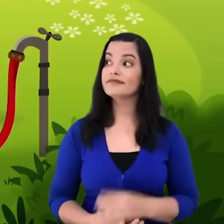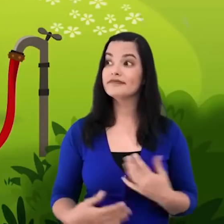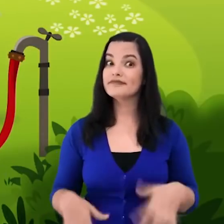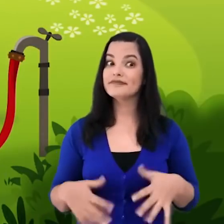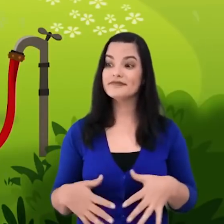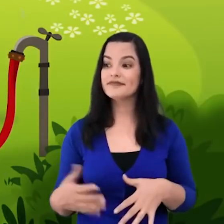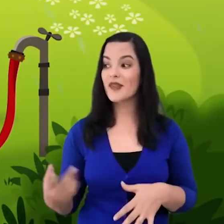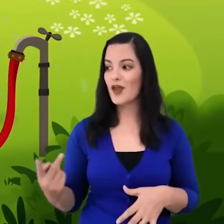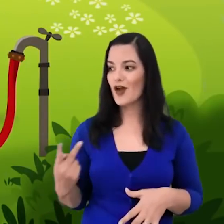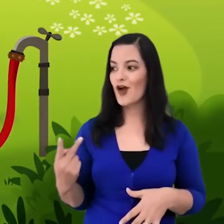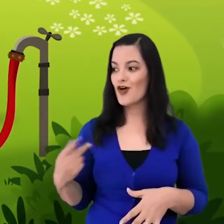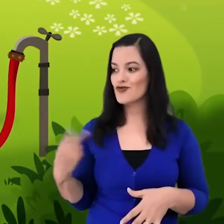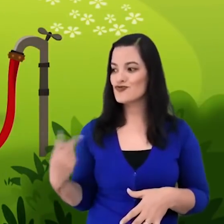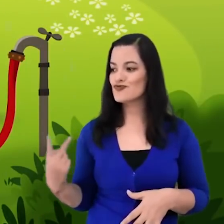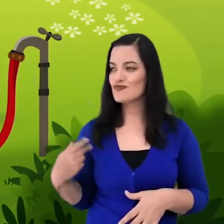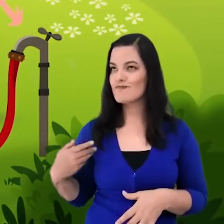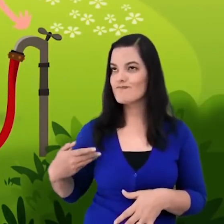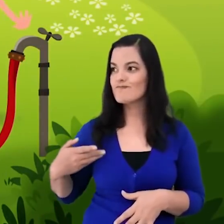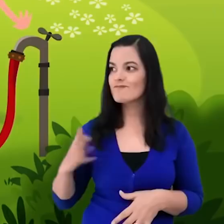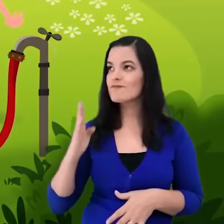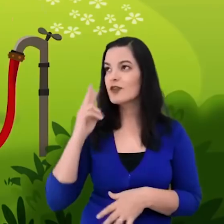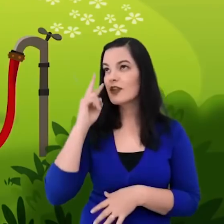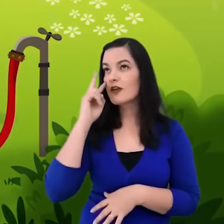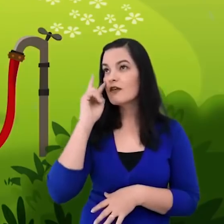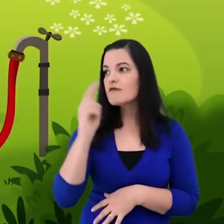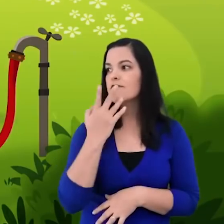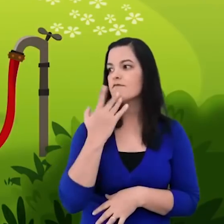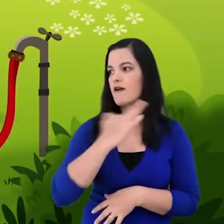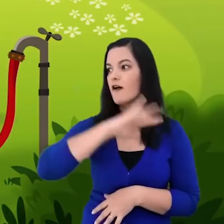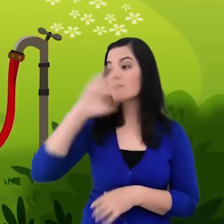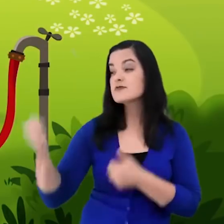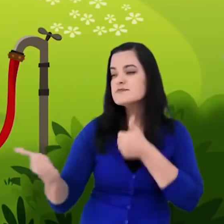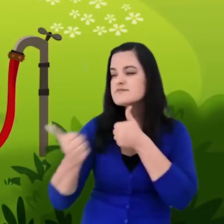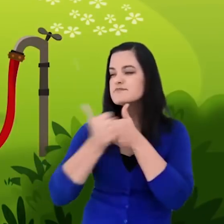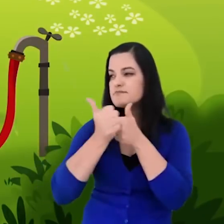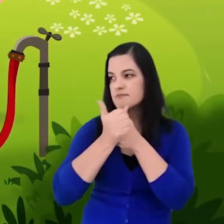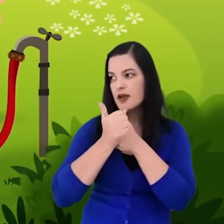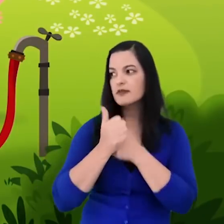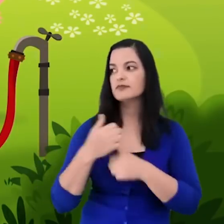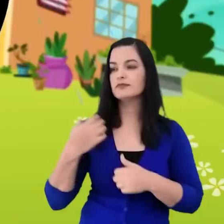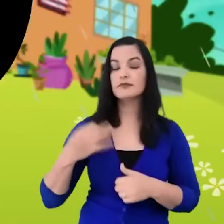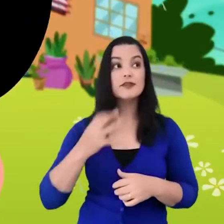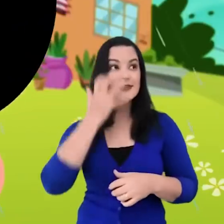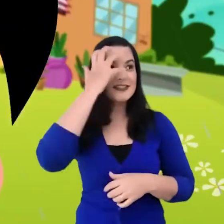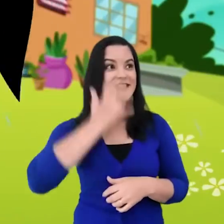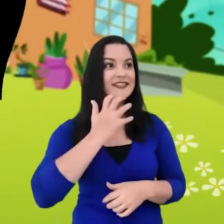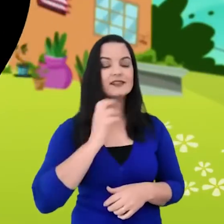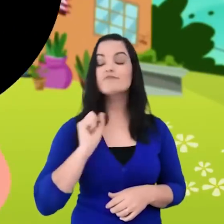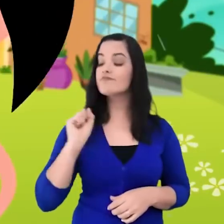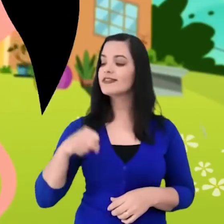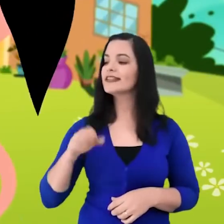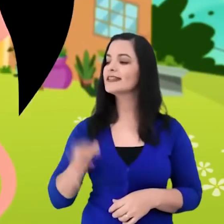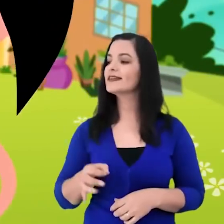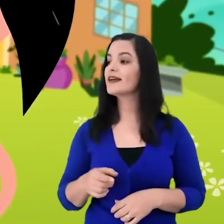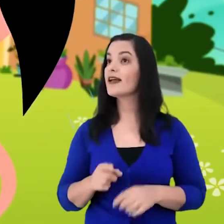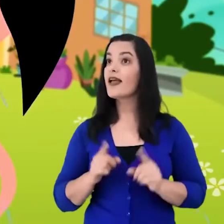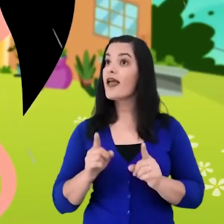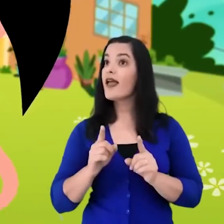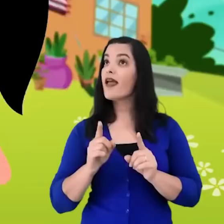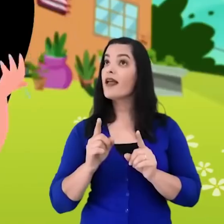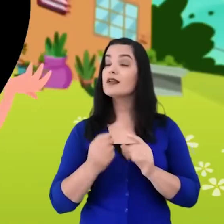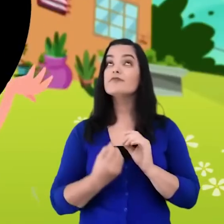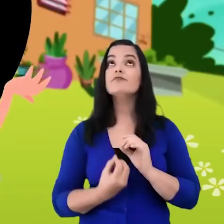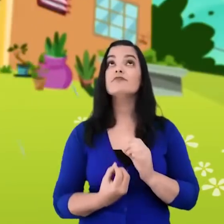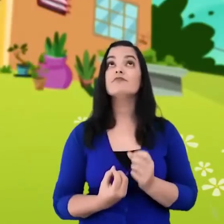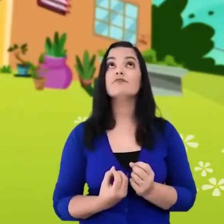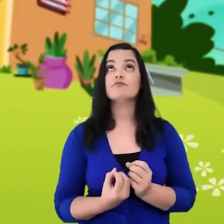Nós vamos ver um arco-íris, Júpiter. E bem de pertinho mesmo. Sério? É sim. Ele não aparece